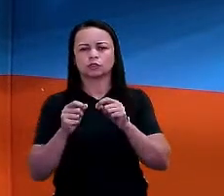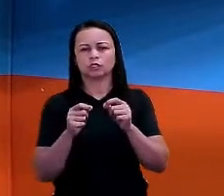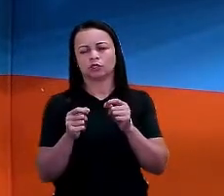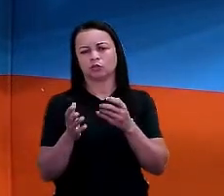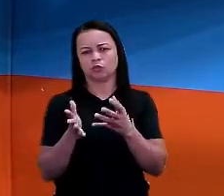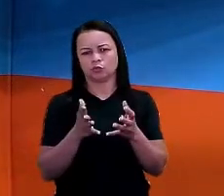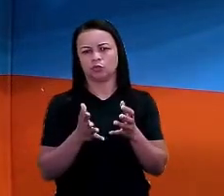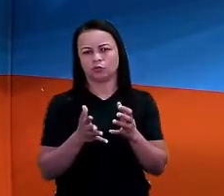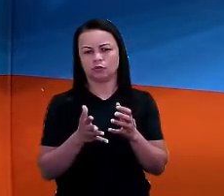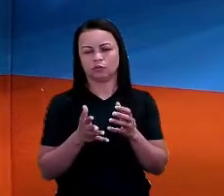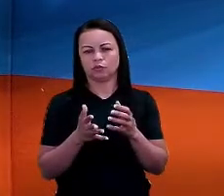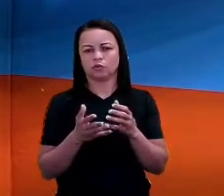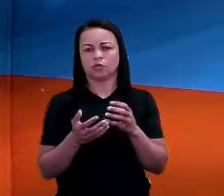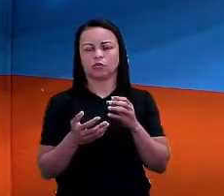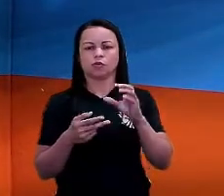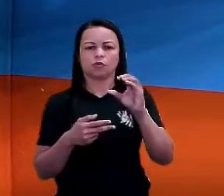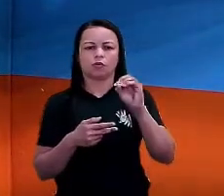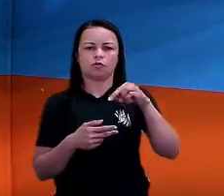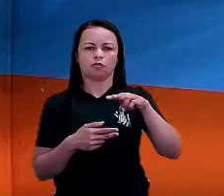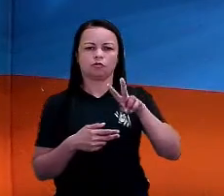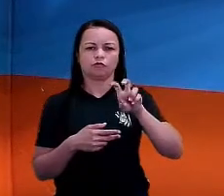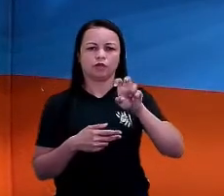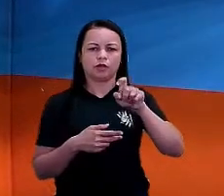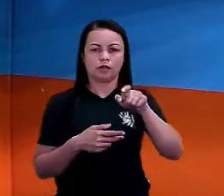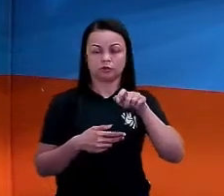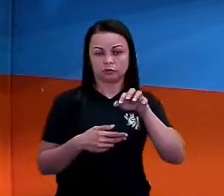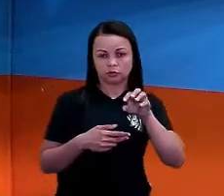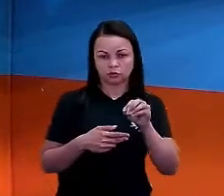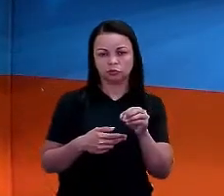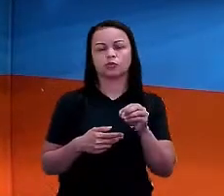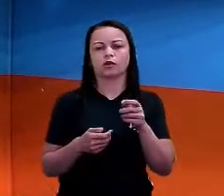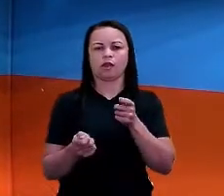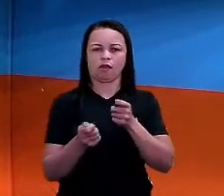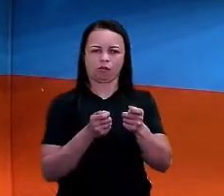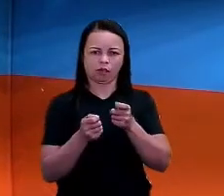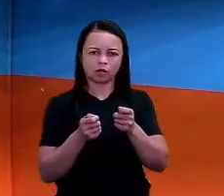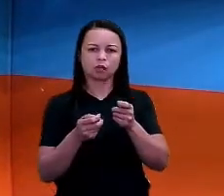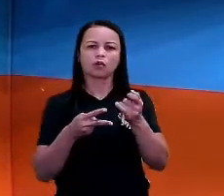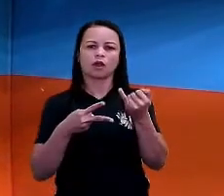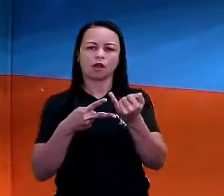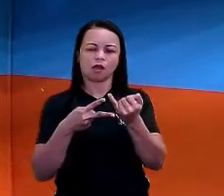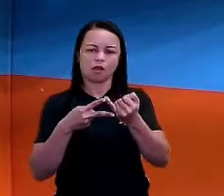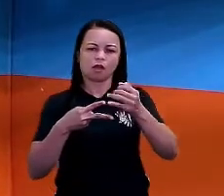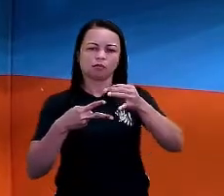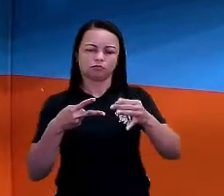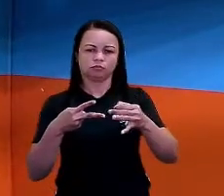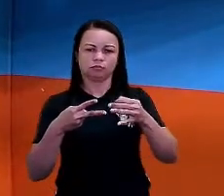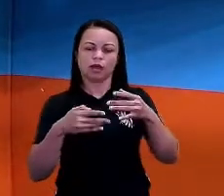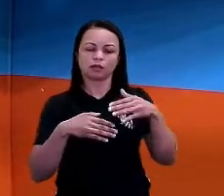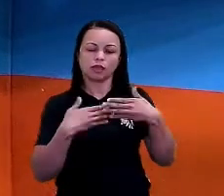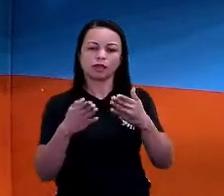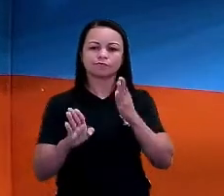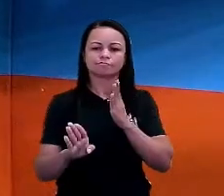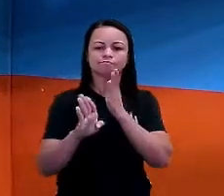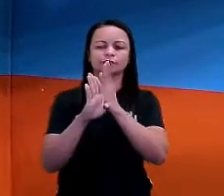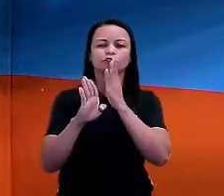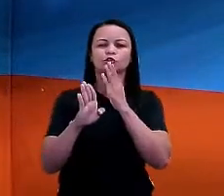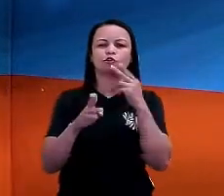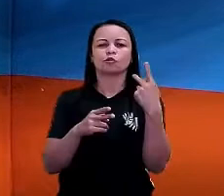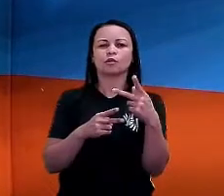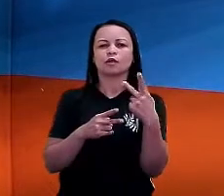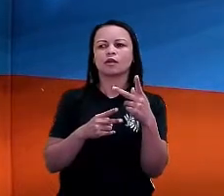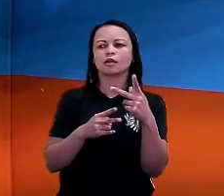né? Que o polígono convexo, ele é um polígono regular. Para, a partir daí, descobrir quem são esses